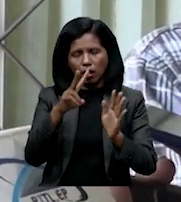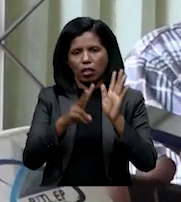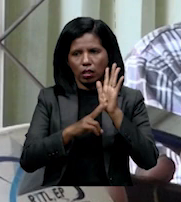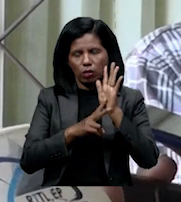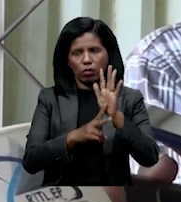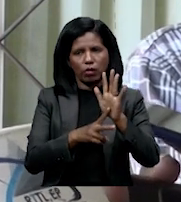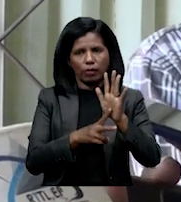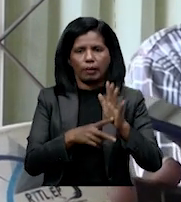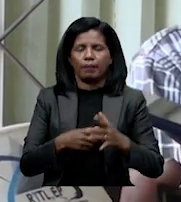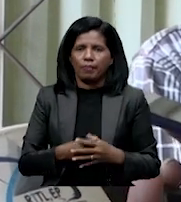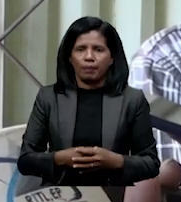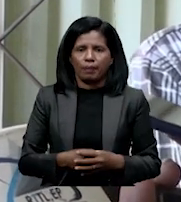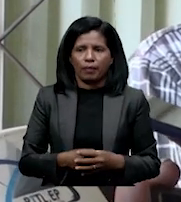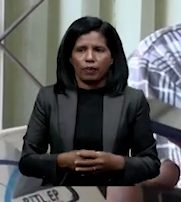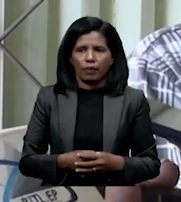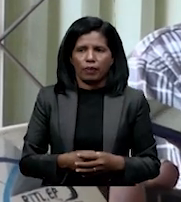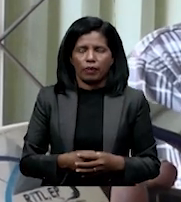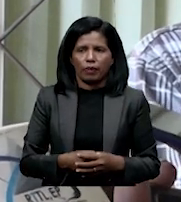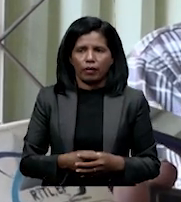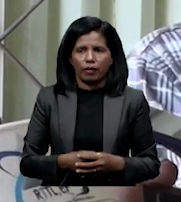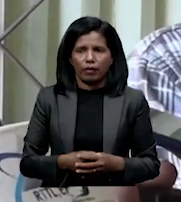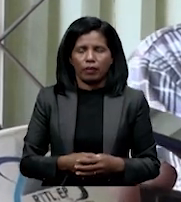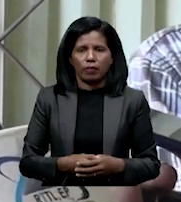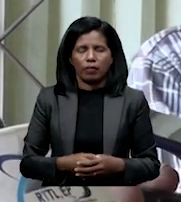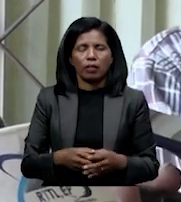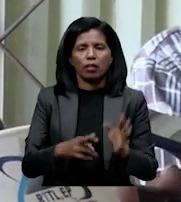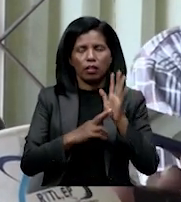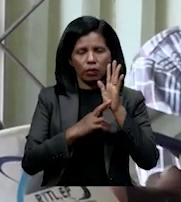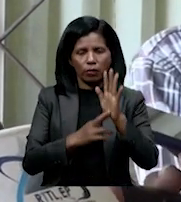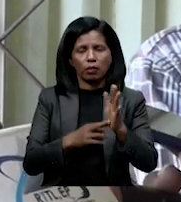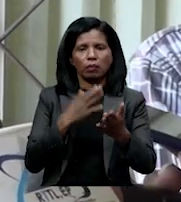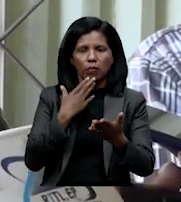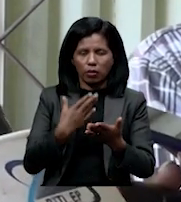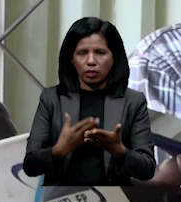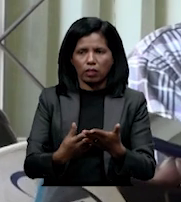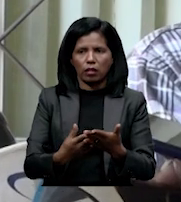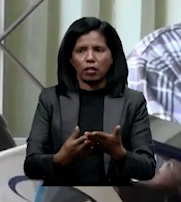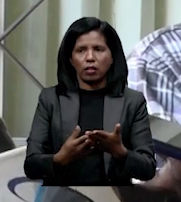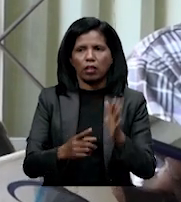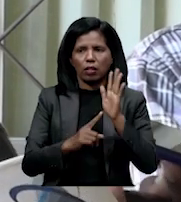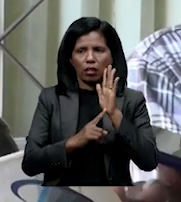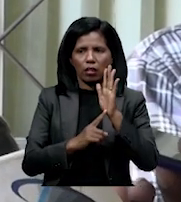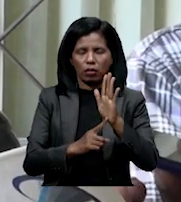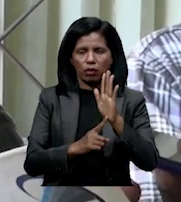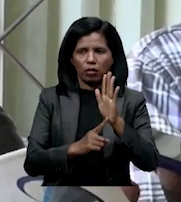relatório o seda pormenor mai ber relatório e da nebe andesa